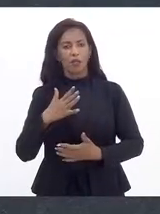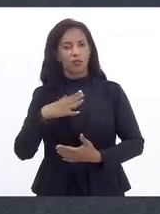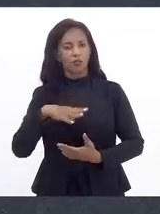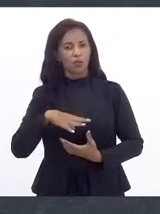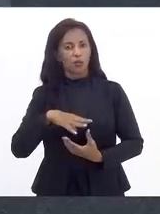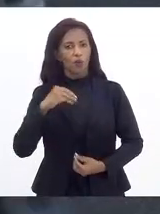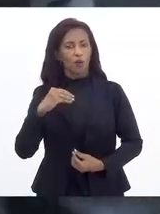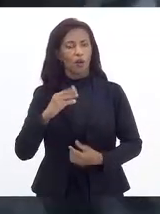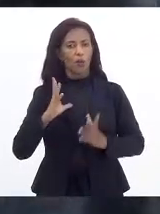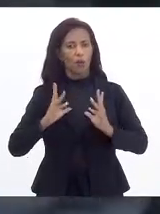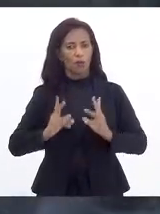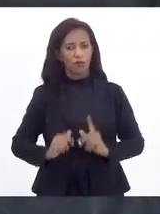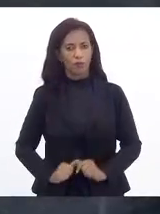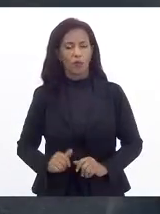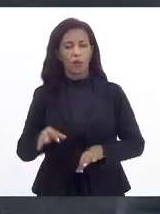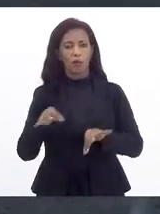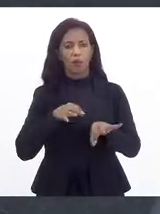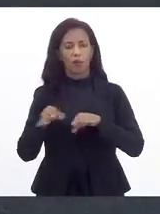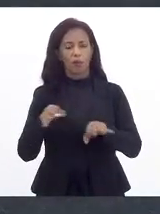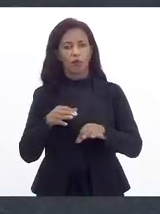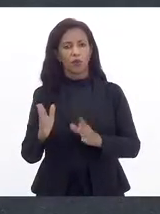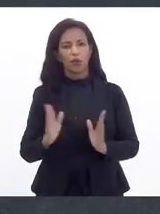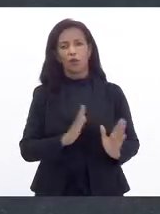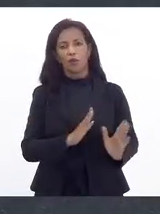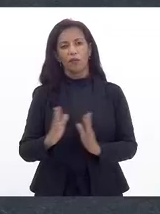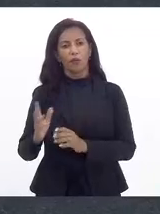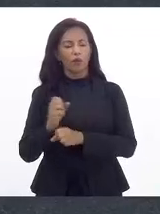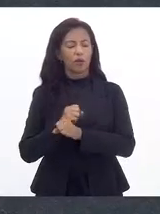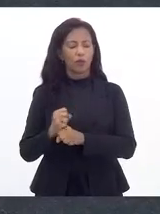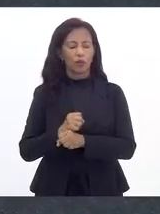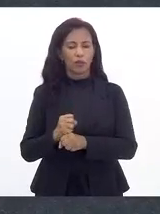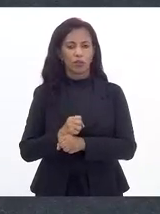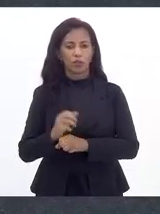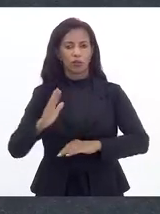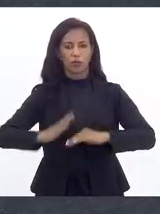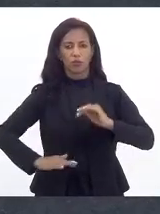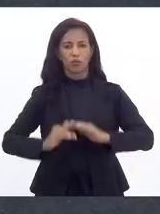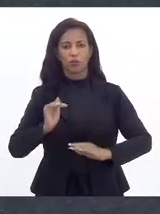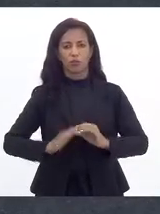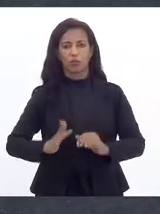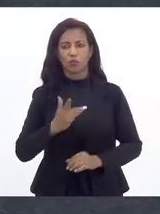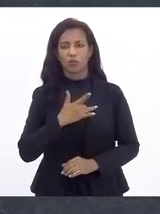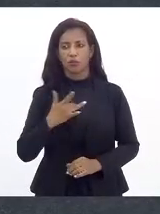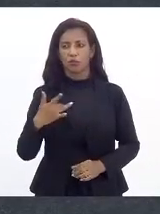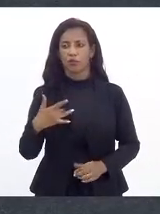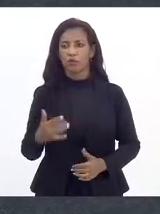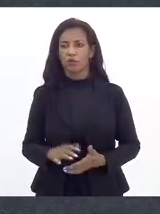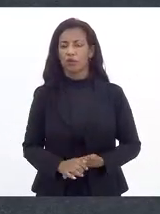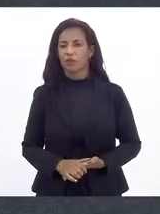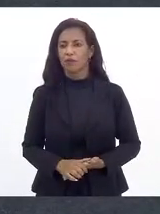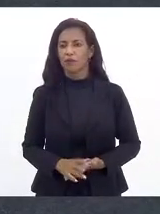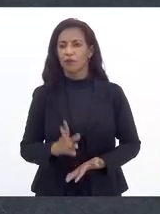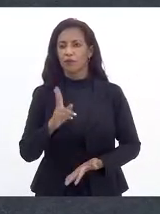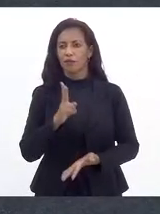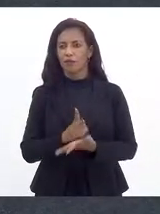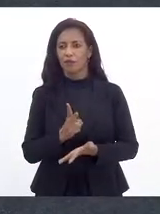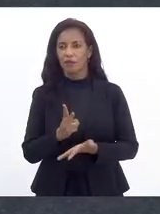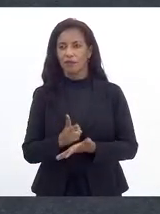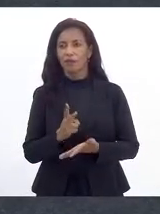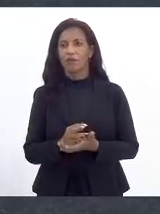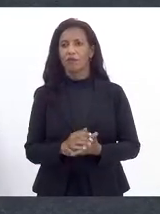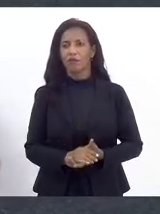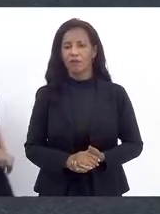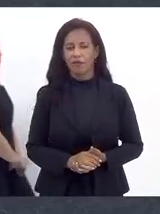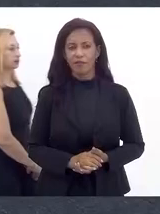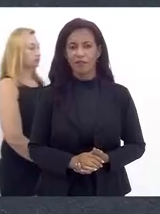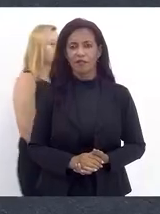menos votado o projeto que ficou aqui durante anos. E os profissionais de saúde, sabia, Mônica, sempre abandonados, largados, de